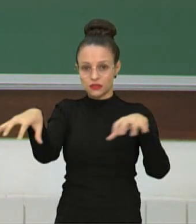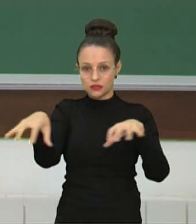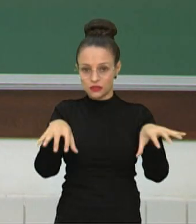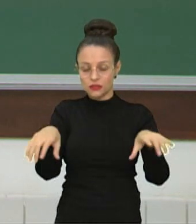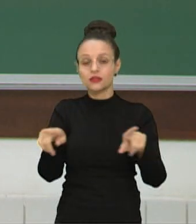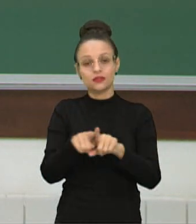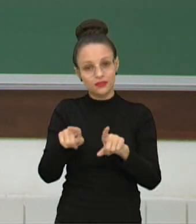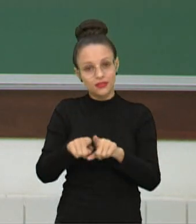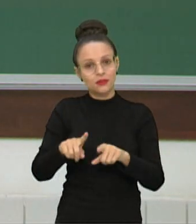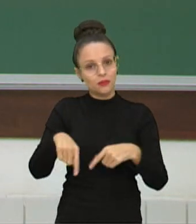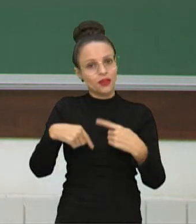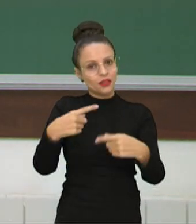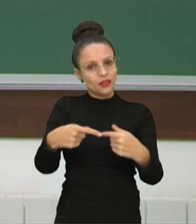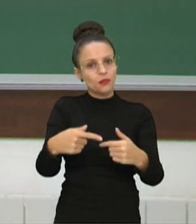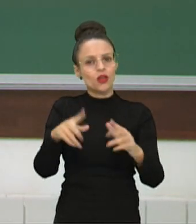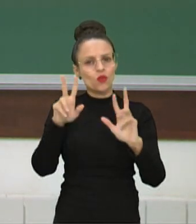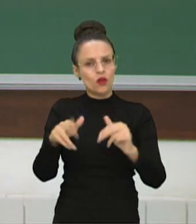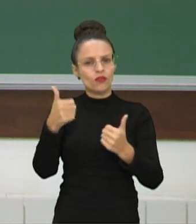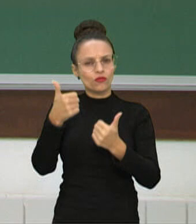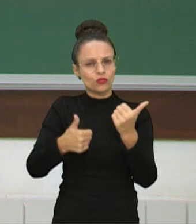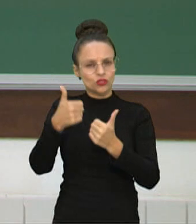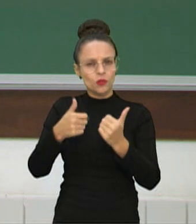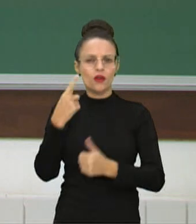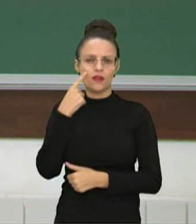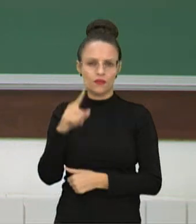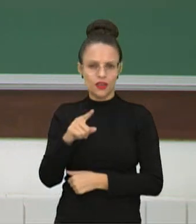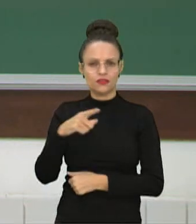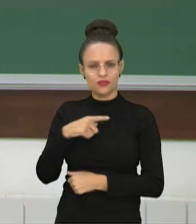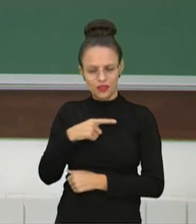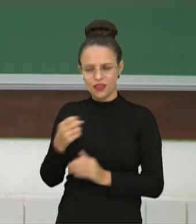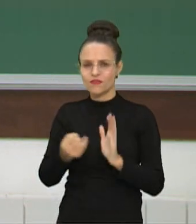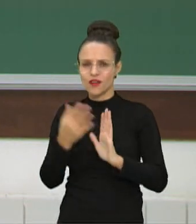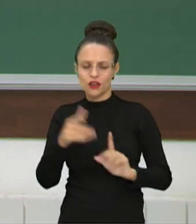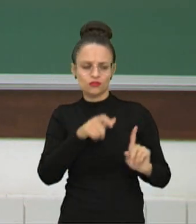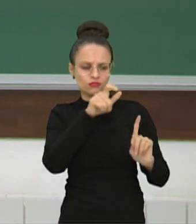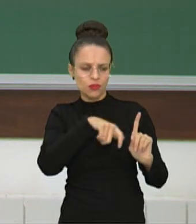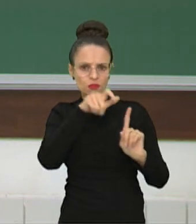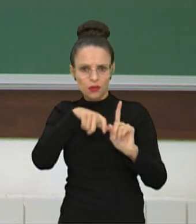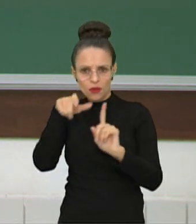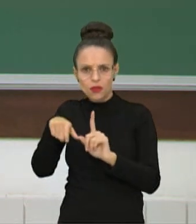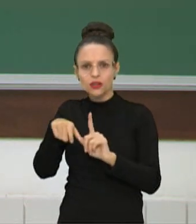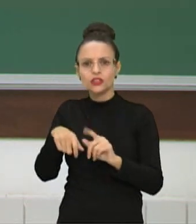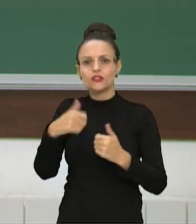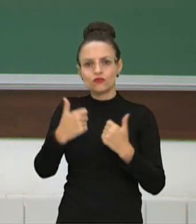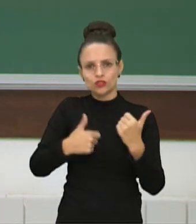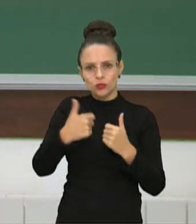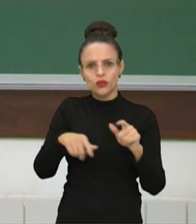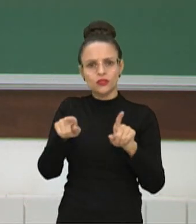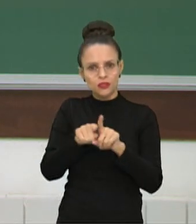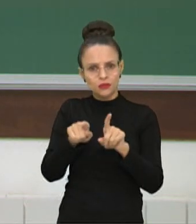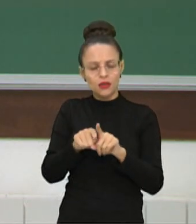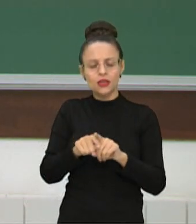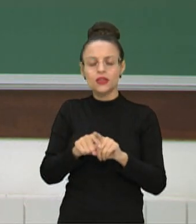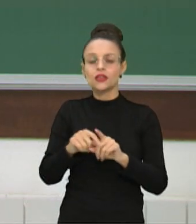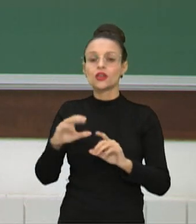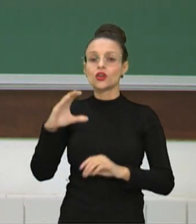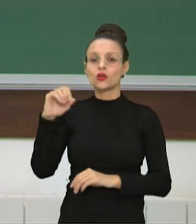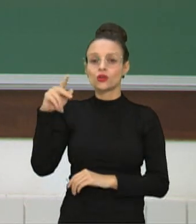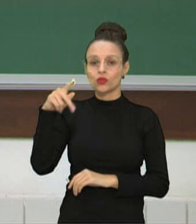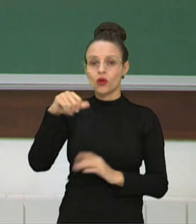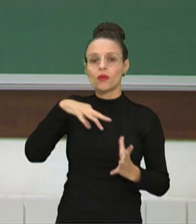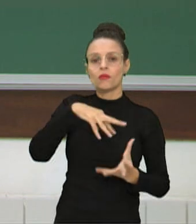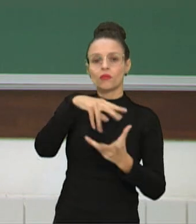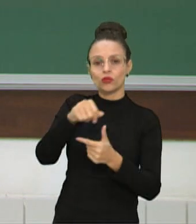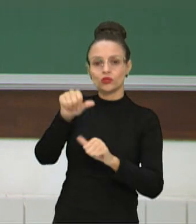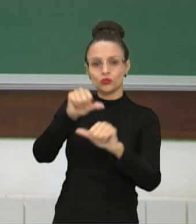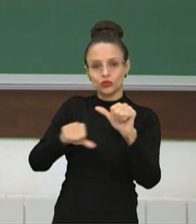no futebol. Você pode ver que tem vários jogadores desta região que, inclusive, as Copas do Mundo foram mudando.